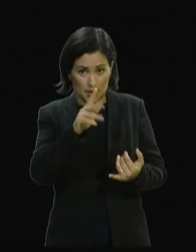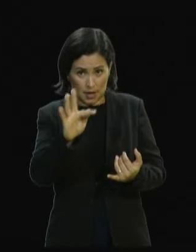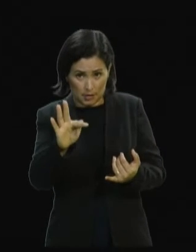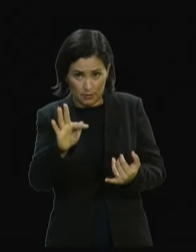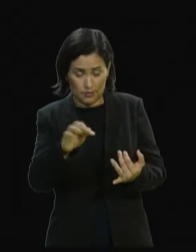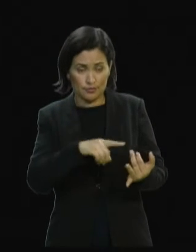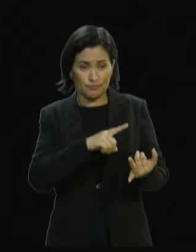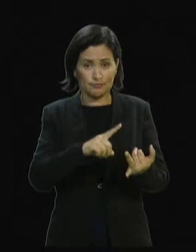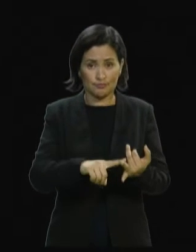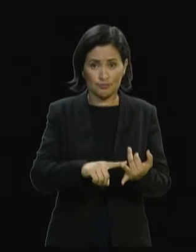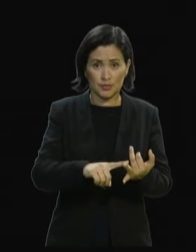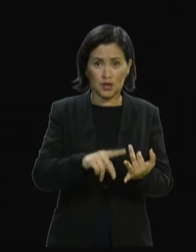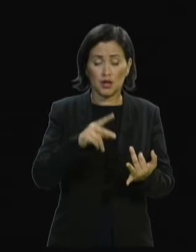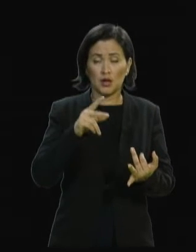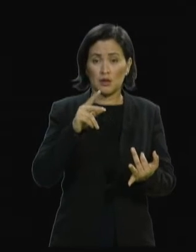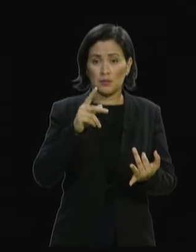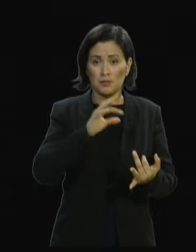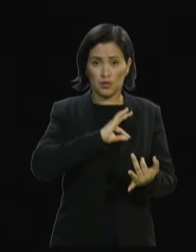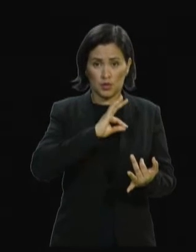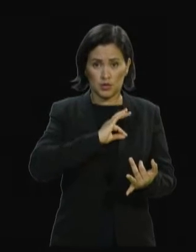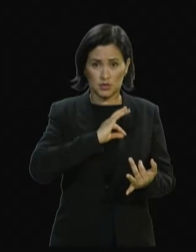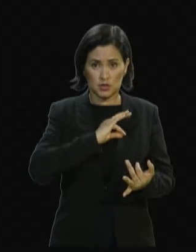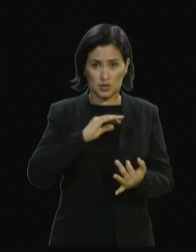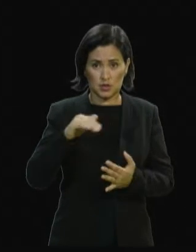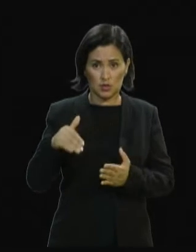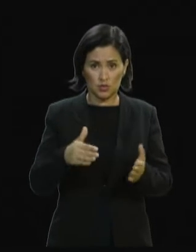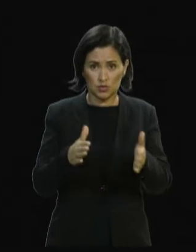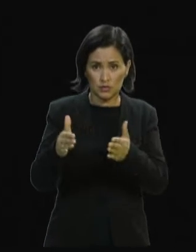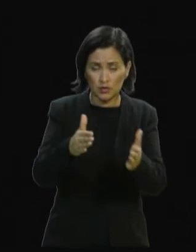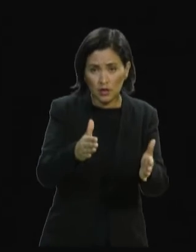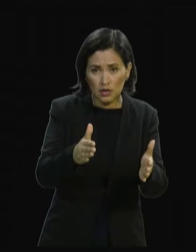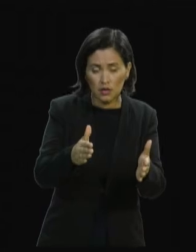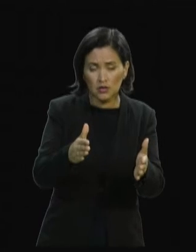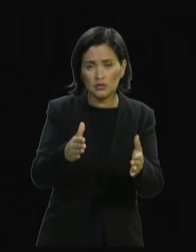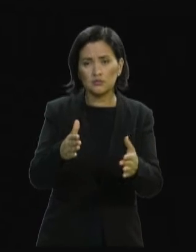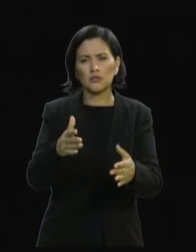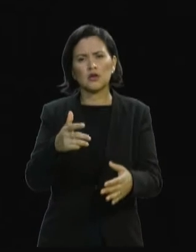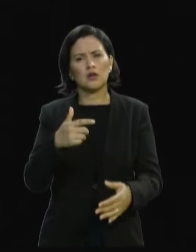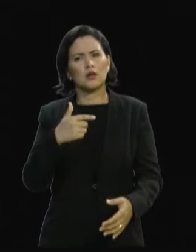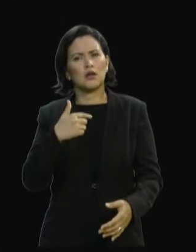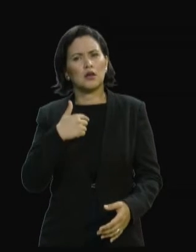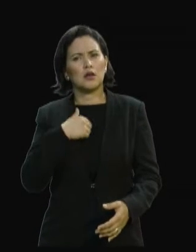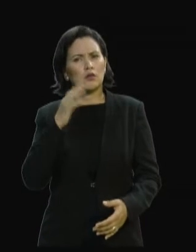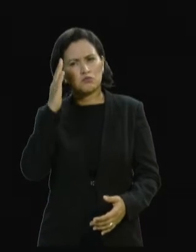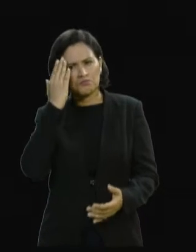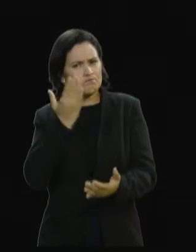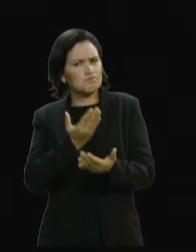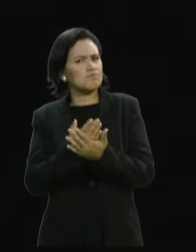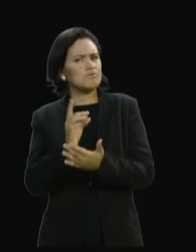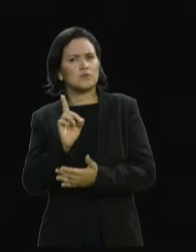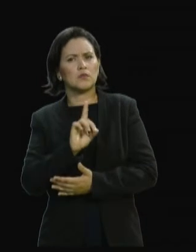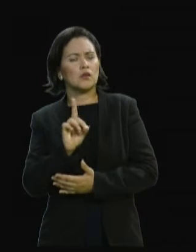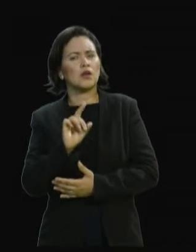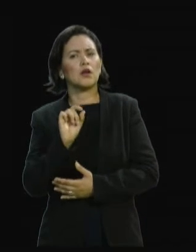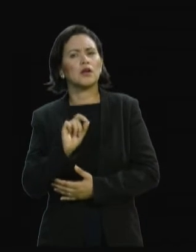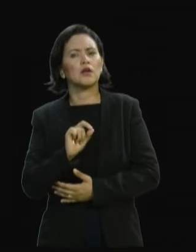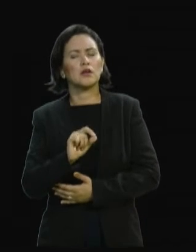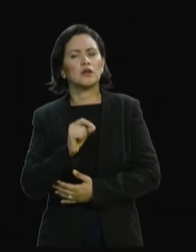que o governo do estado necessitará de mais um ano para